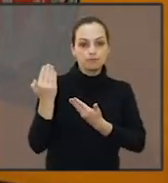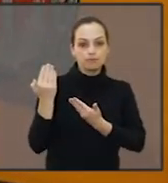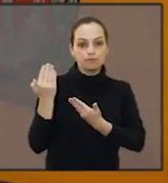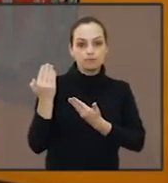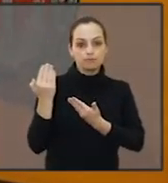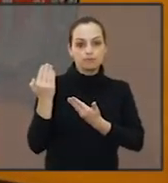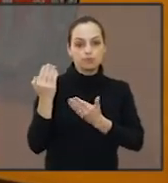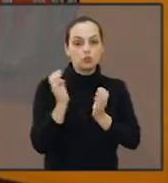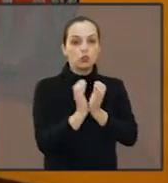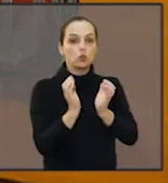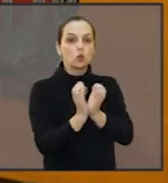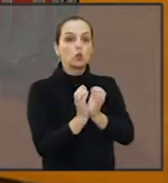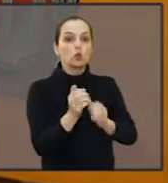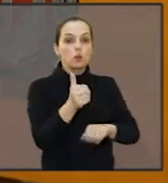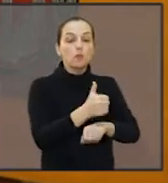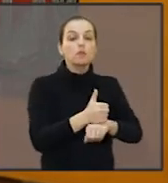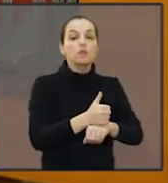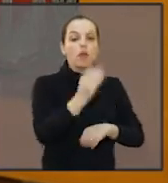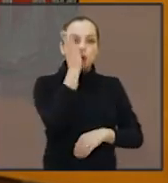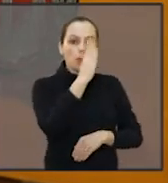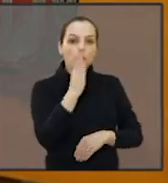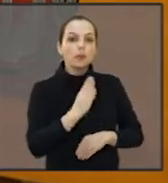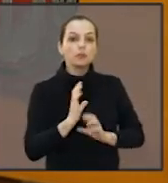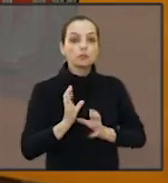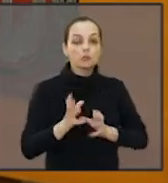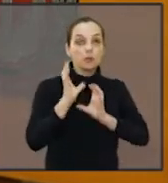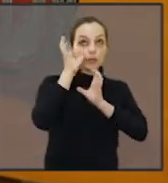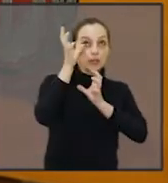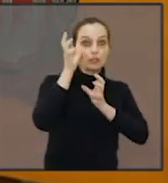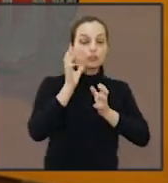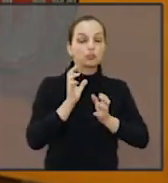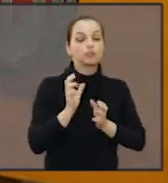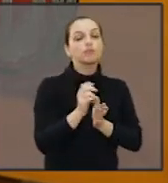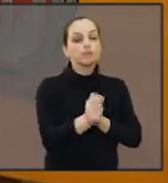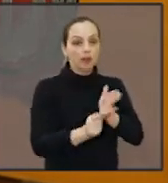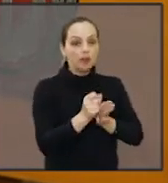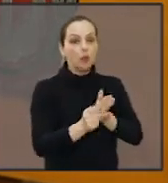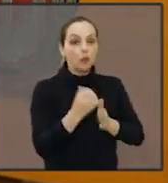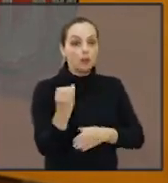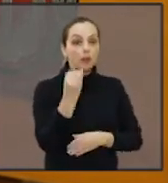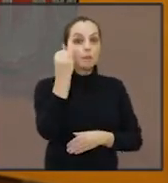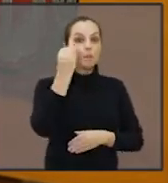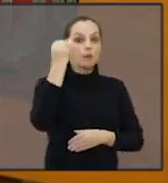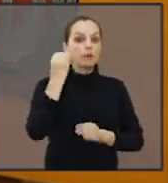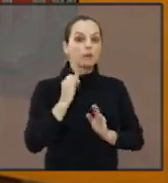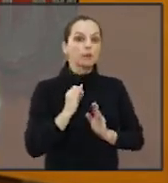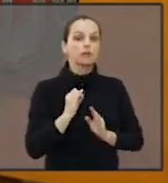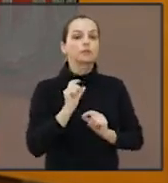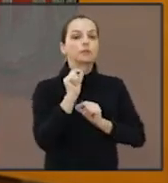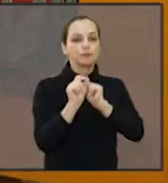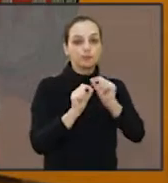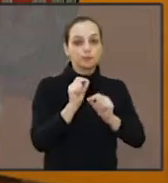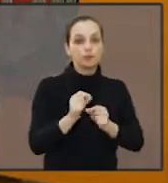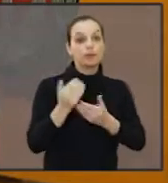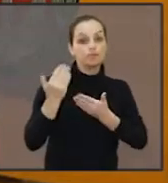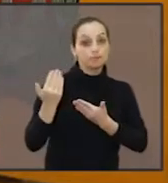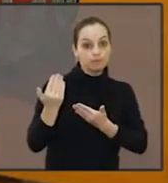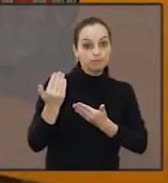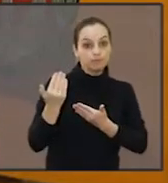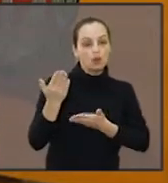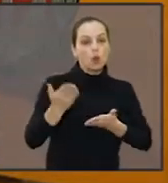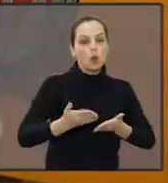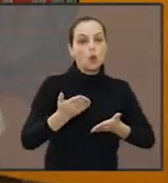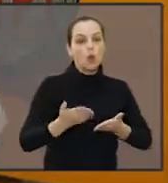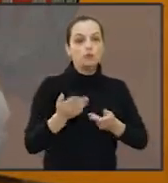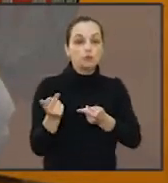seleção brasileira. Um nome dos maiores do basquete de Araraquara em tudo, inclusive no tamanho. Hoje a